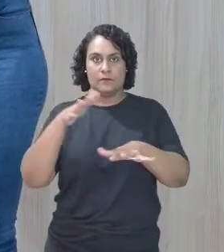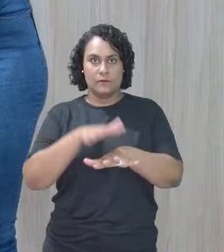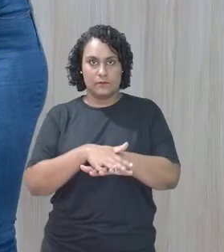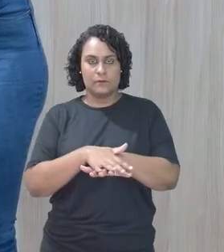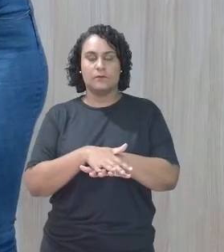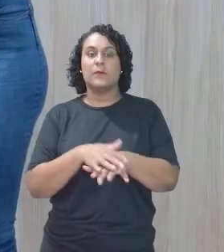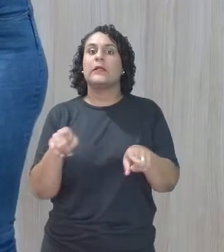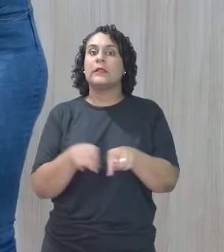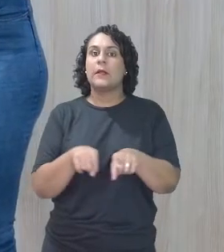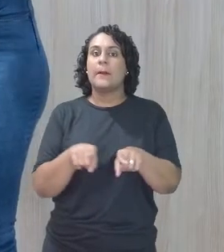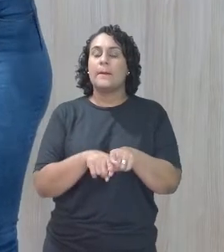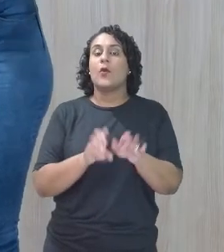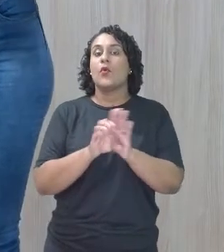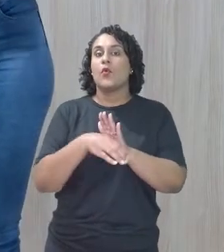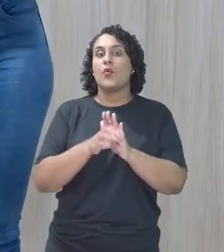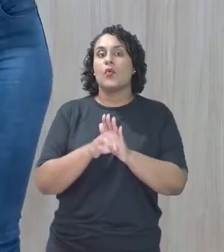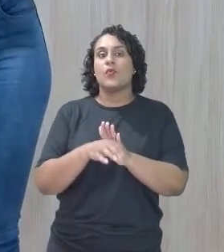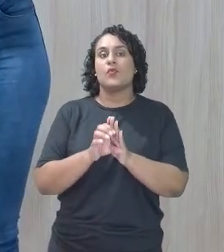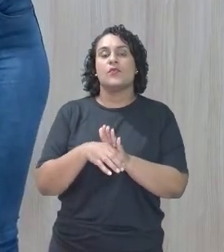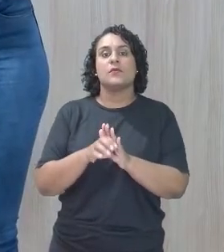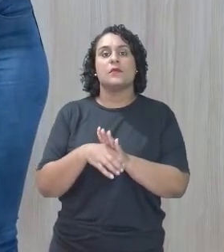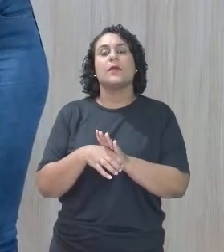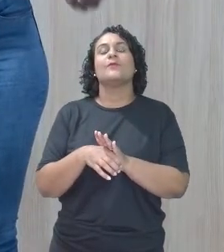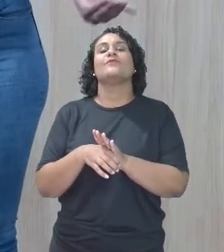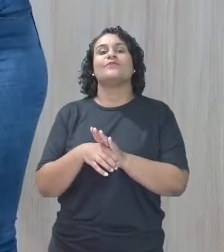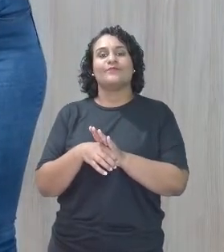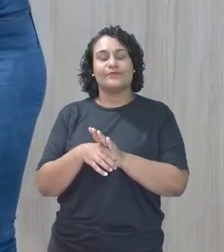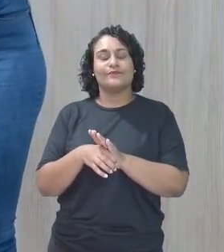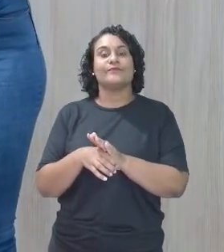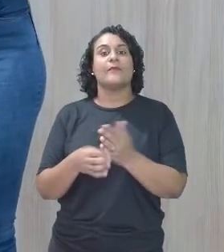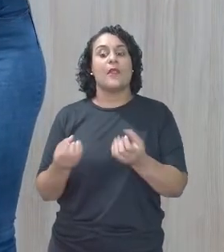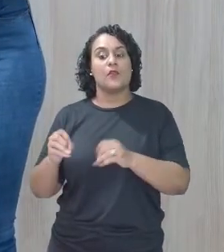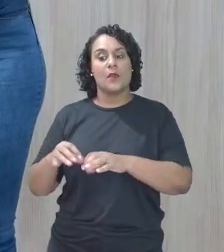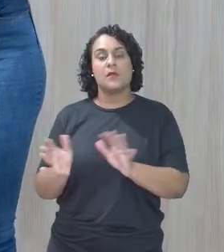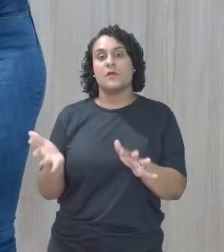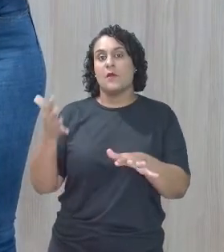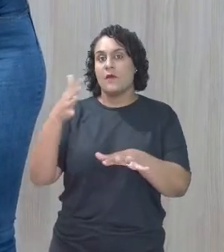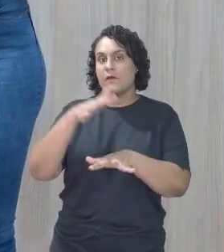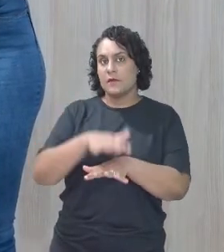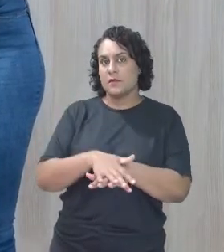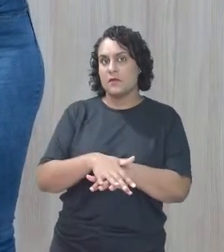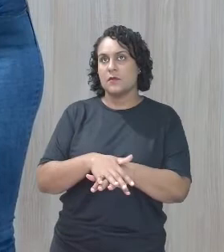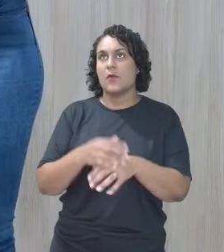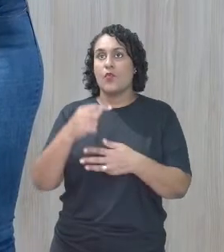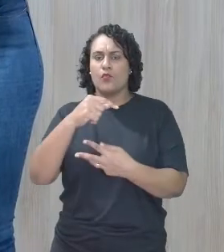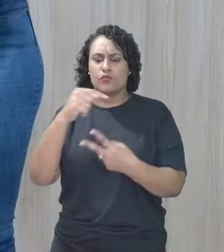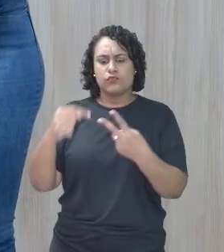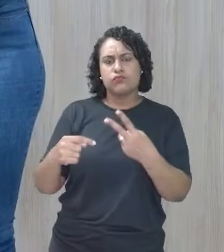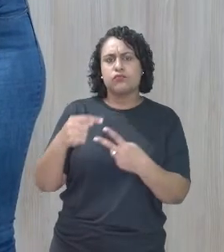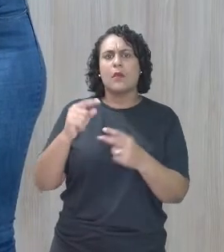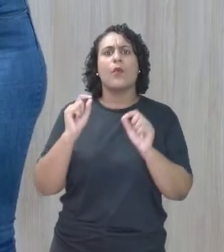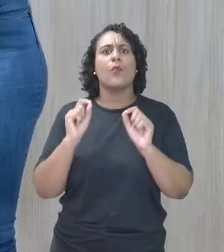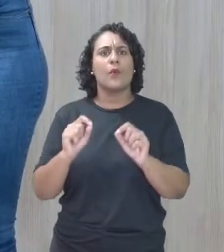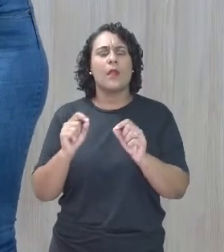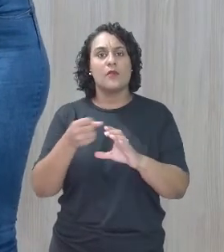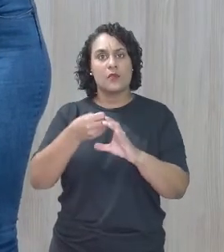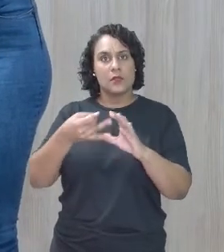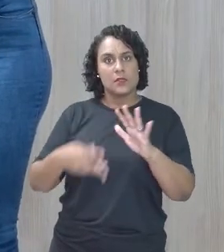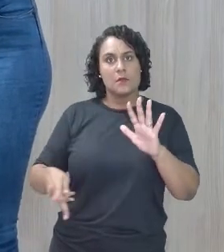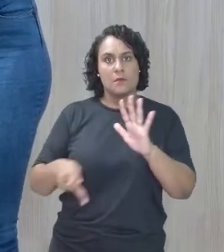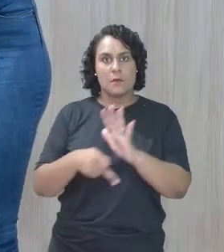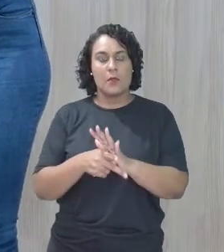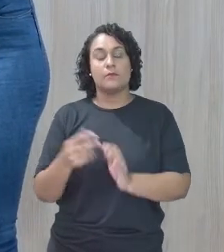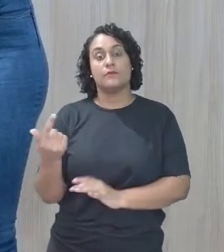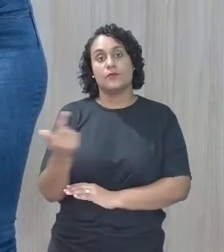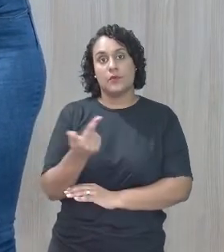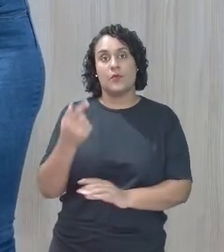o conceito de educação afetiva, educação inclusiva, o que converge, né, nesses 2 fazeres. No nosso